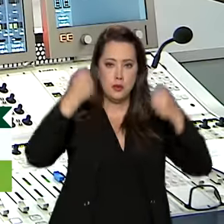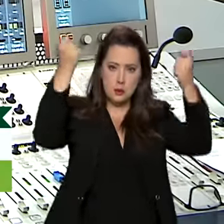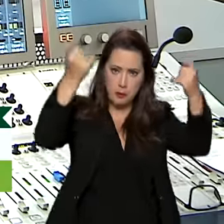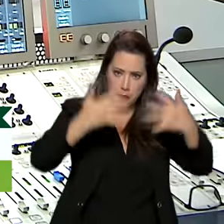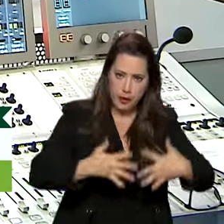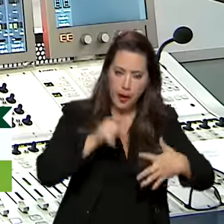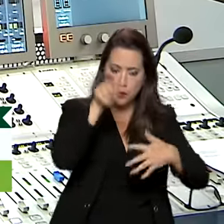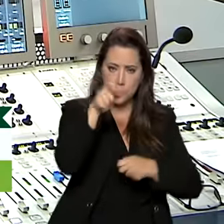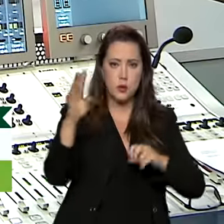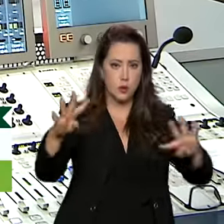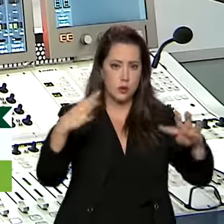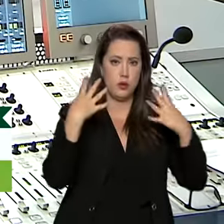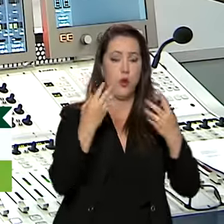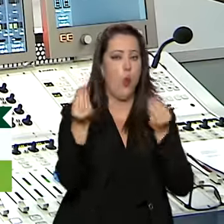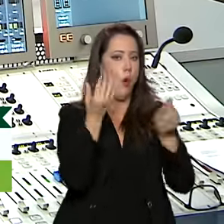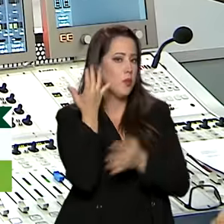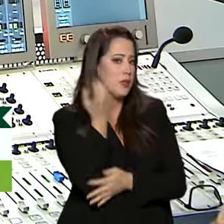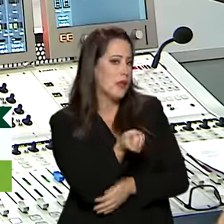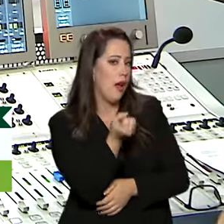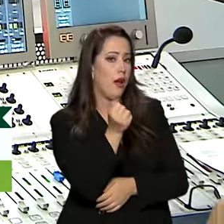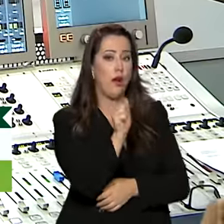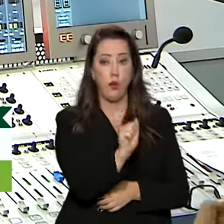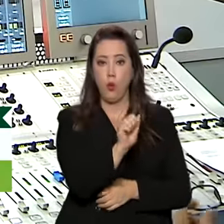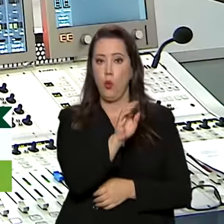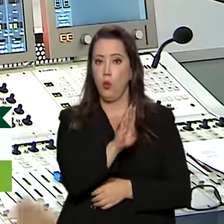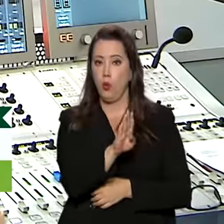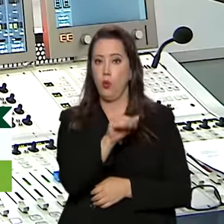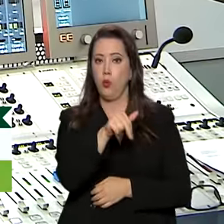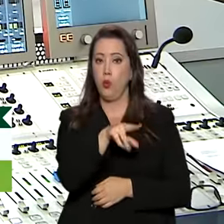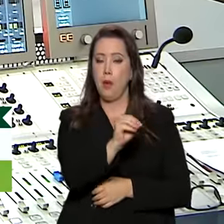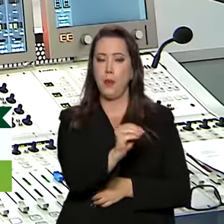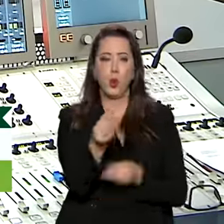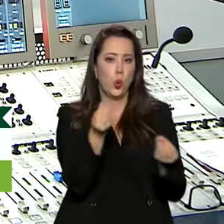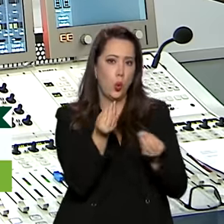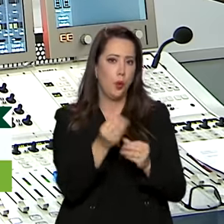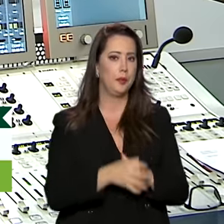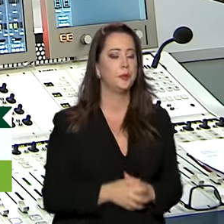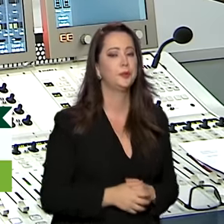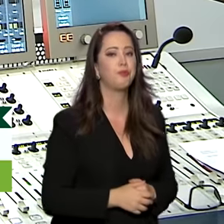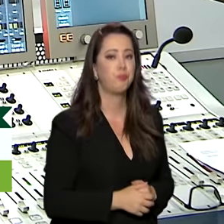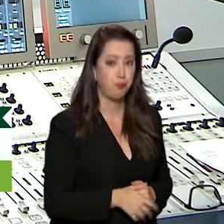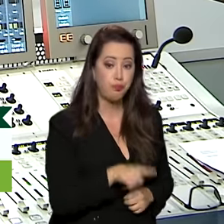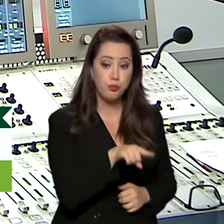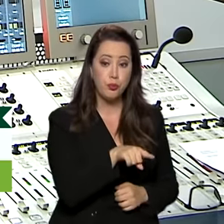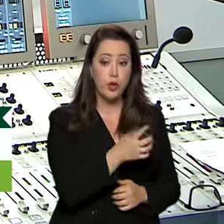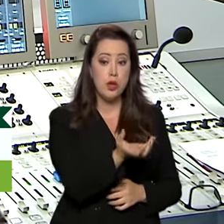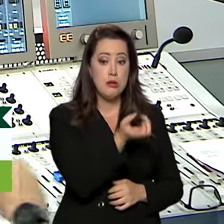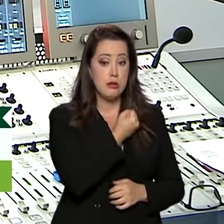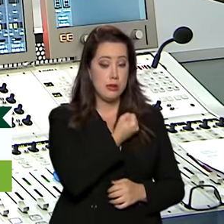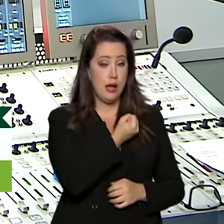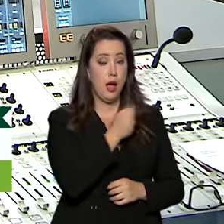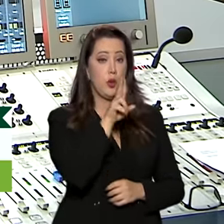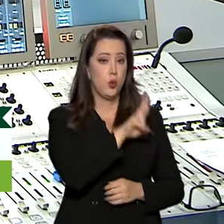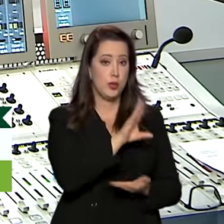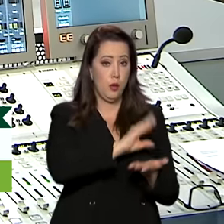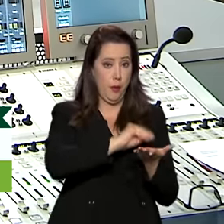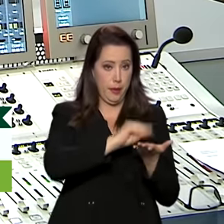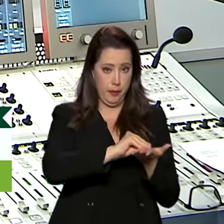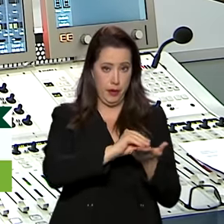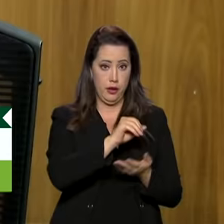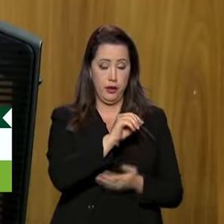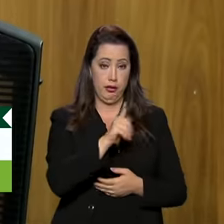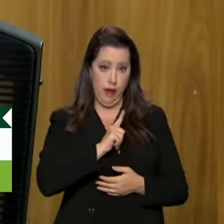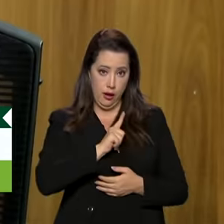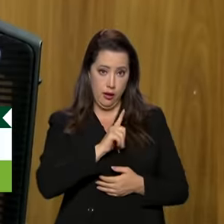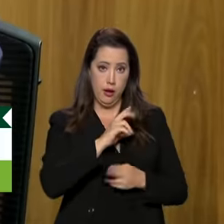ouvintes como é que podem ser feitos aqui o só que pode ser feito denovo usando o aplicativo do caixa tem